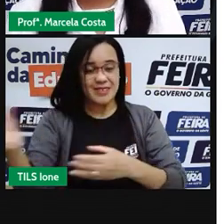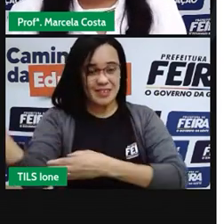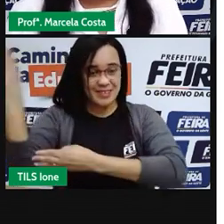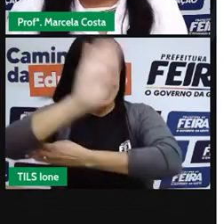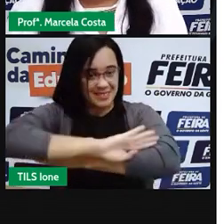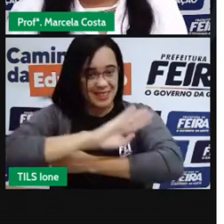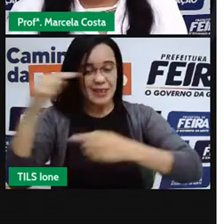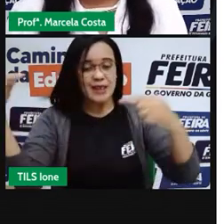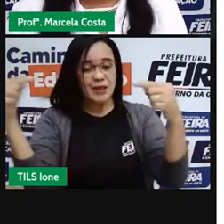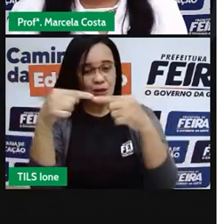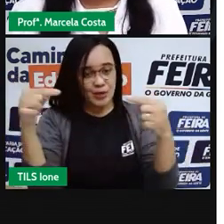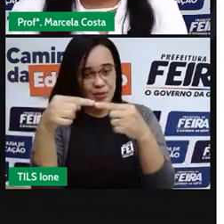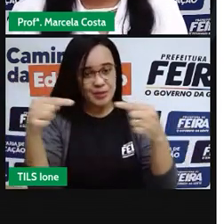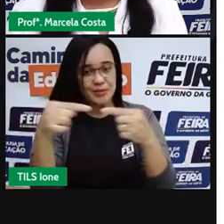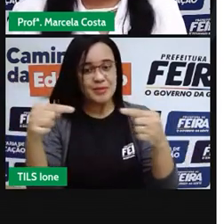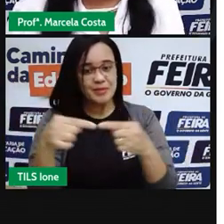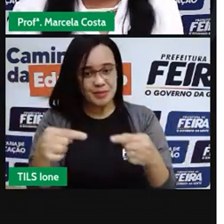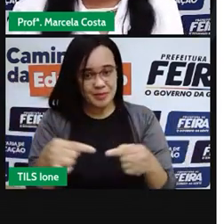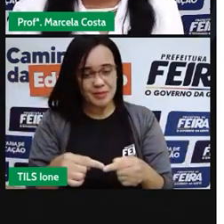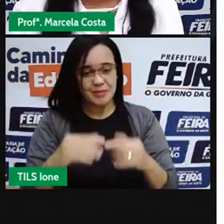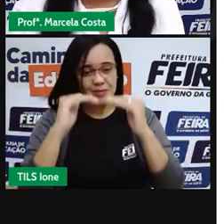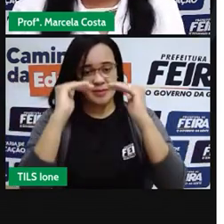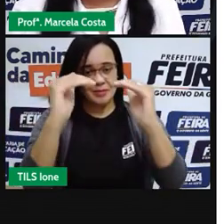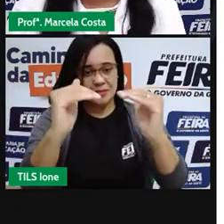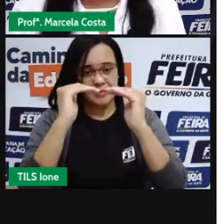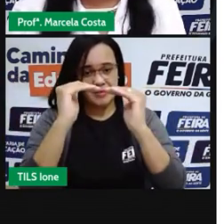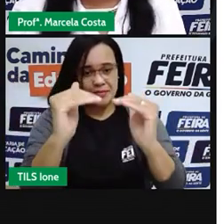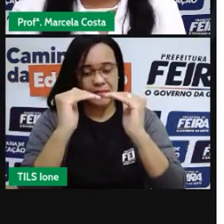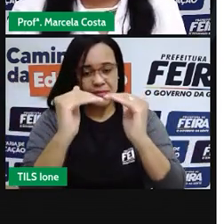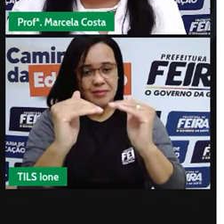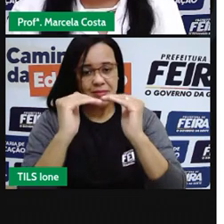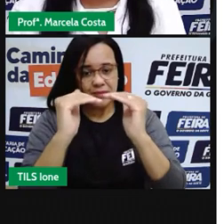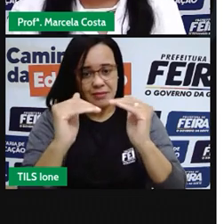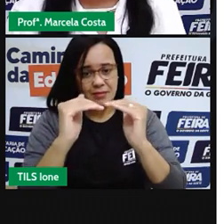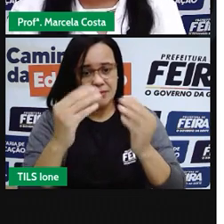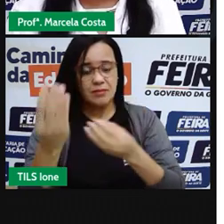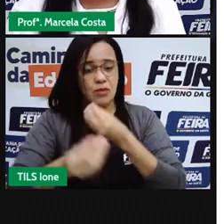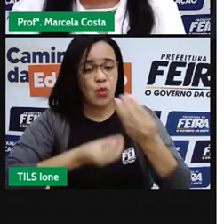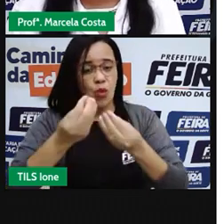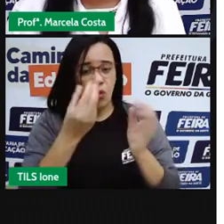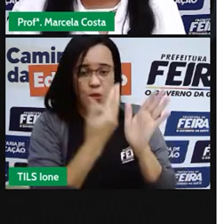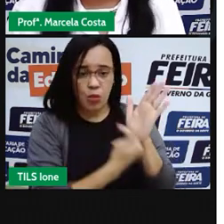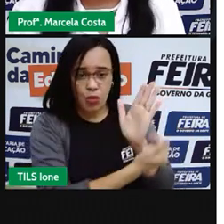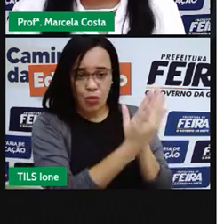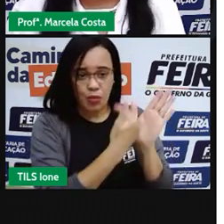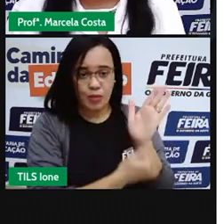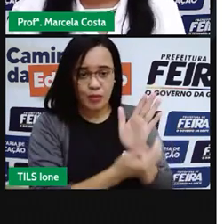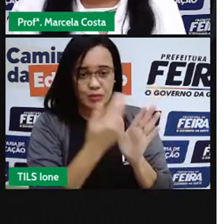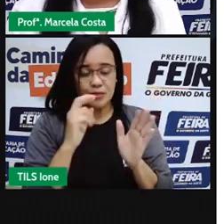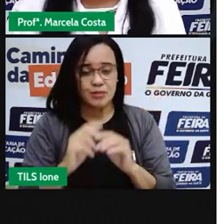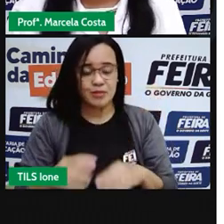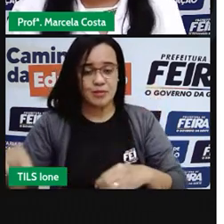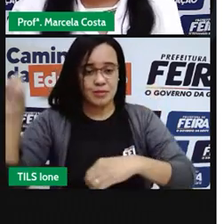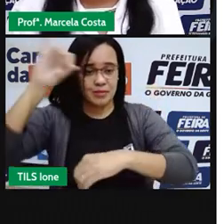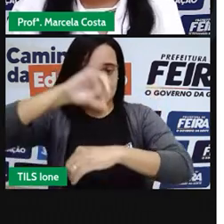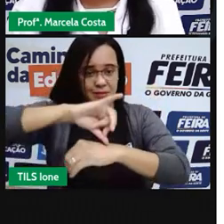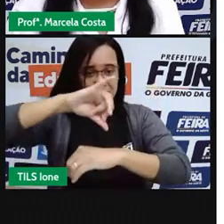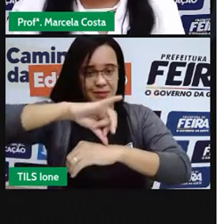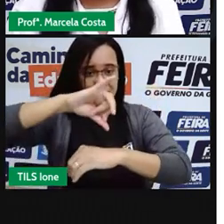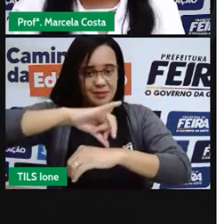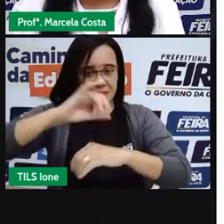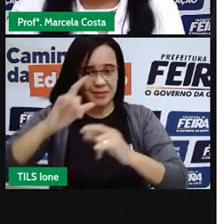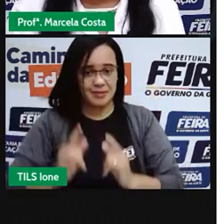janela, o modo como o telhado está aqui desenhado, como essa parte superior desse prédio